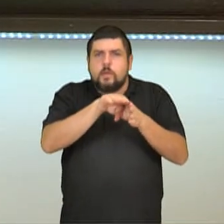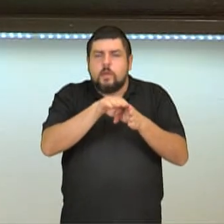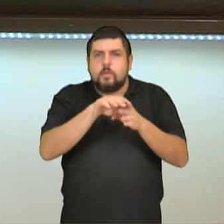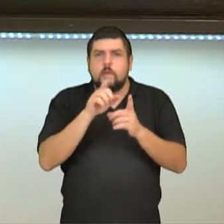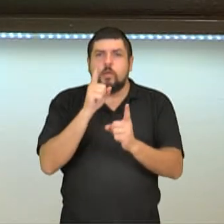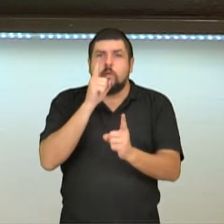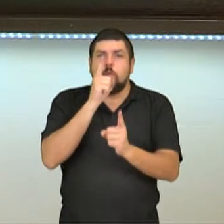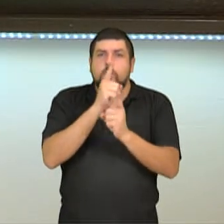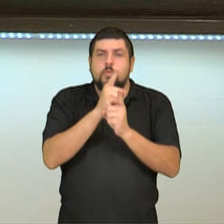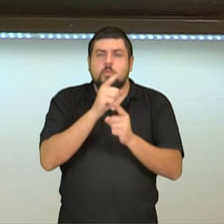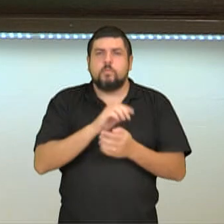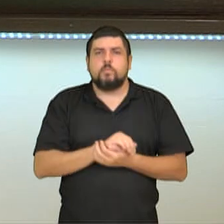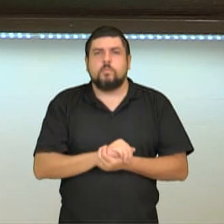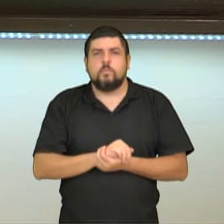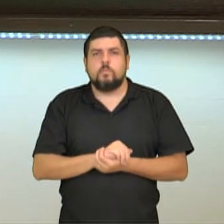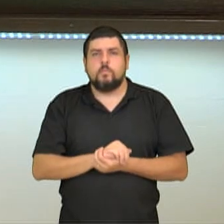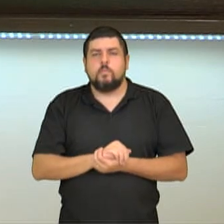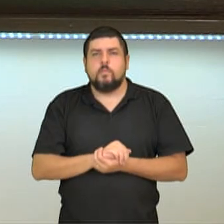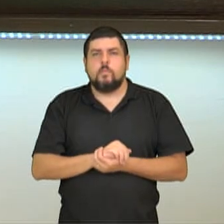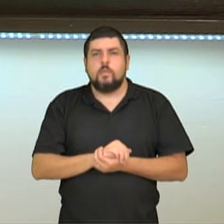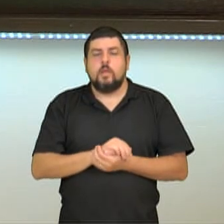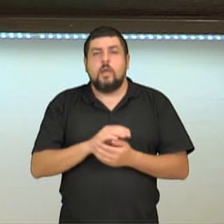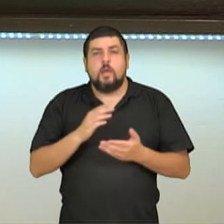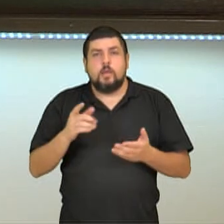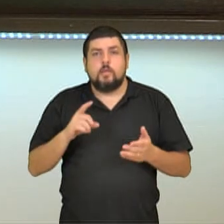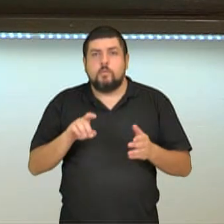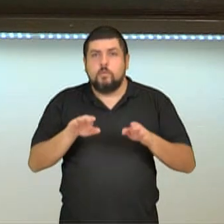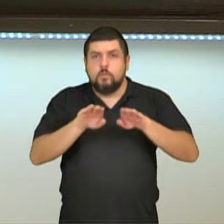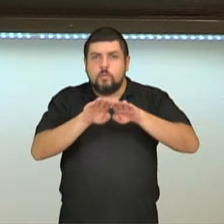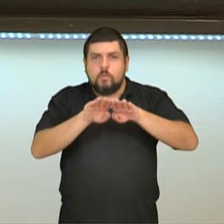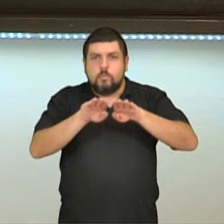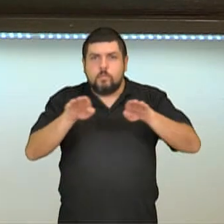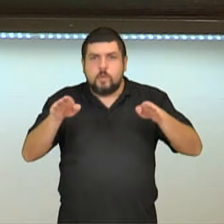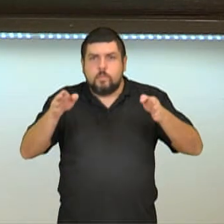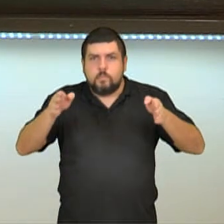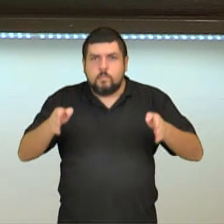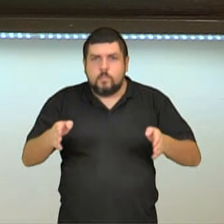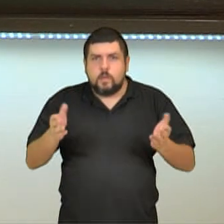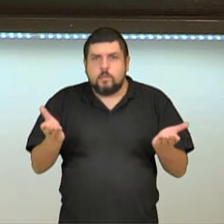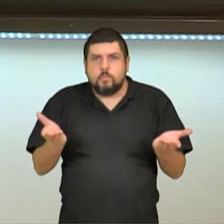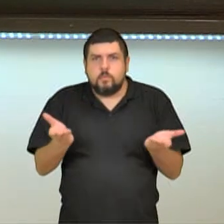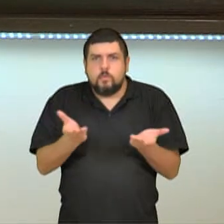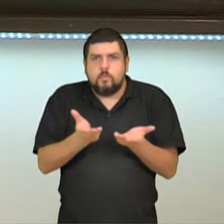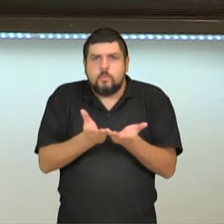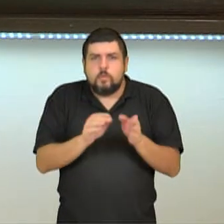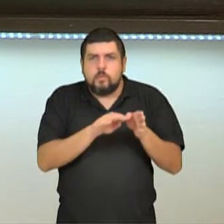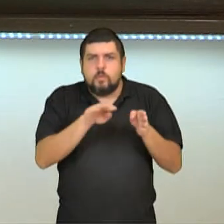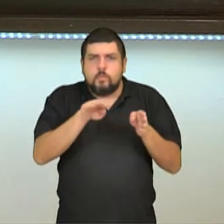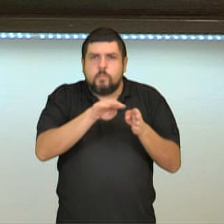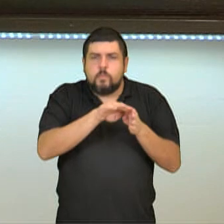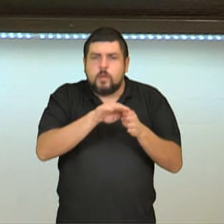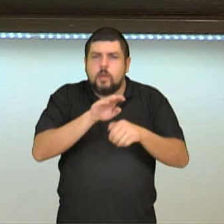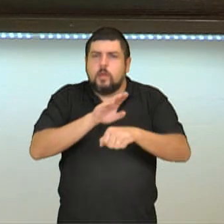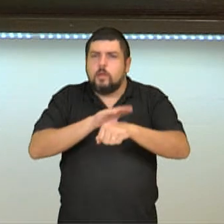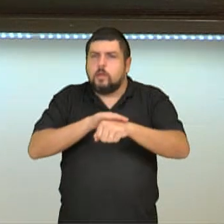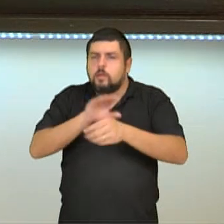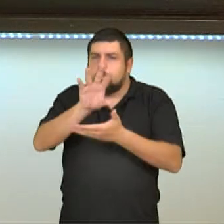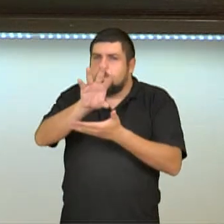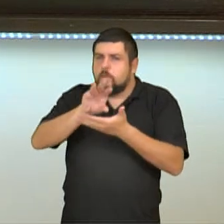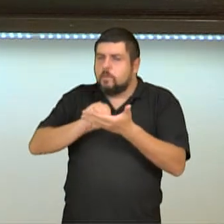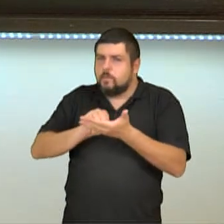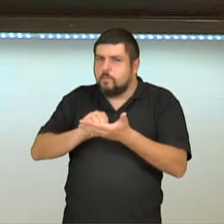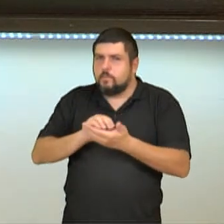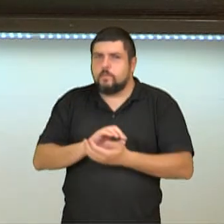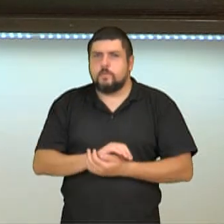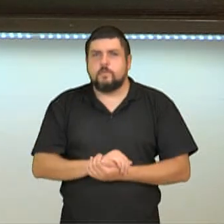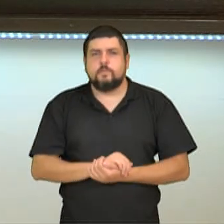um encontro. Então se eu tenho ali o cubo onde faz o encontro, aqui eu tenho a minha aresta. Tempo para vocês copiarem e a gente já